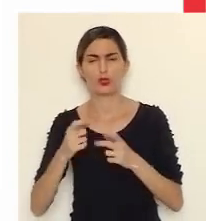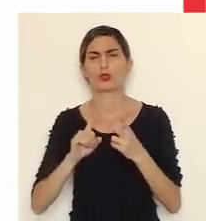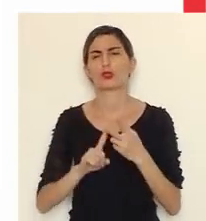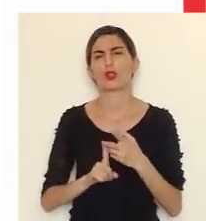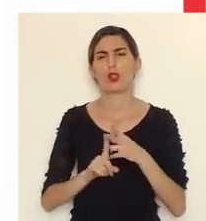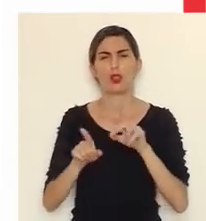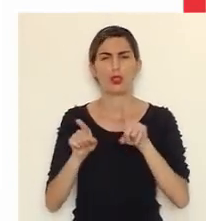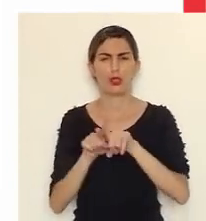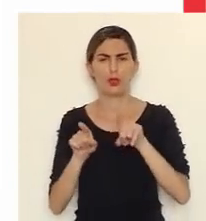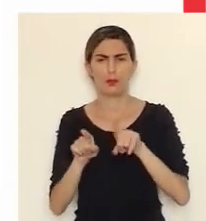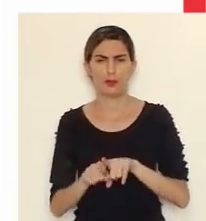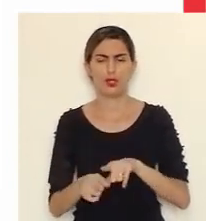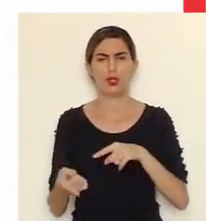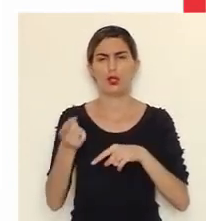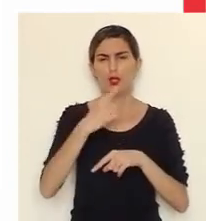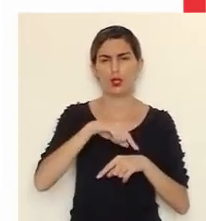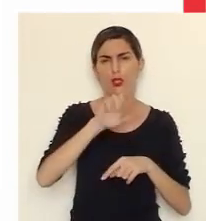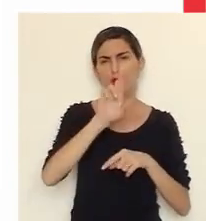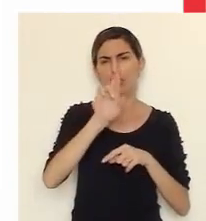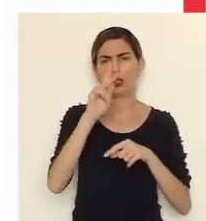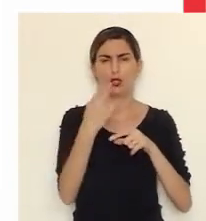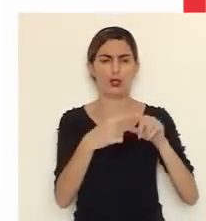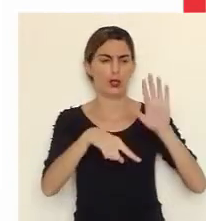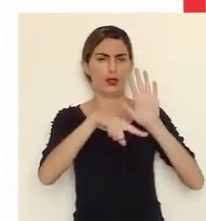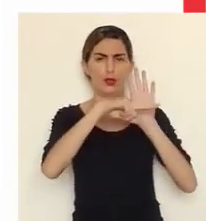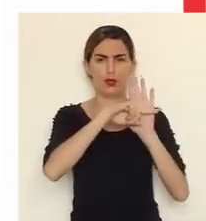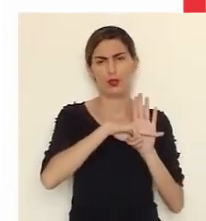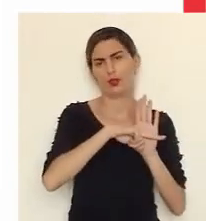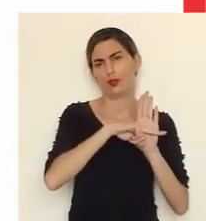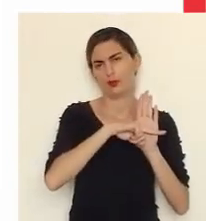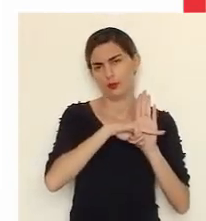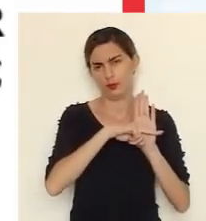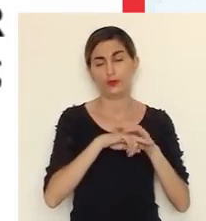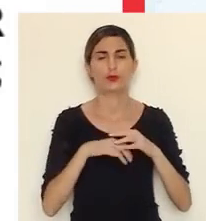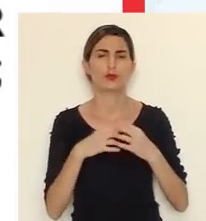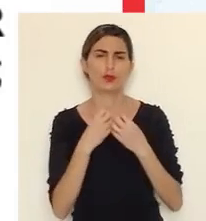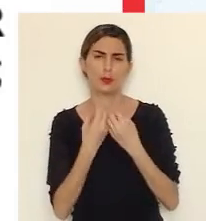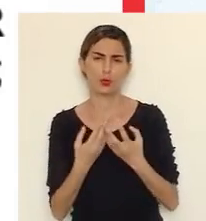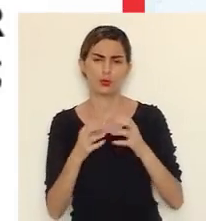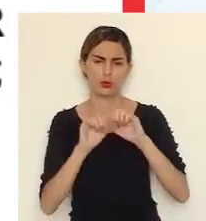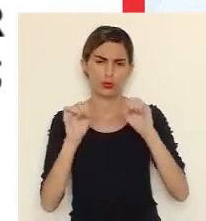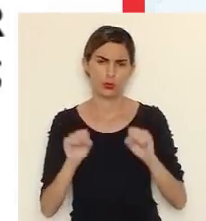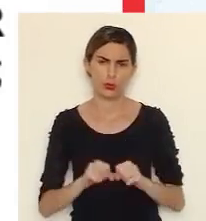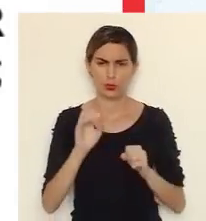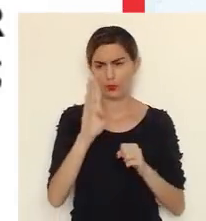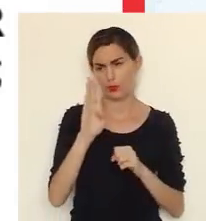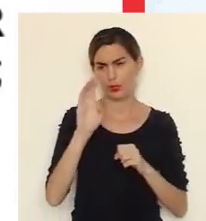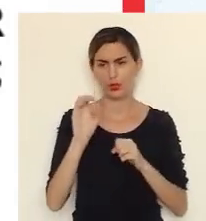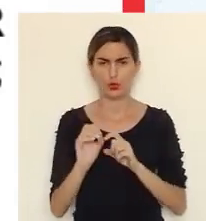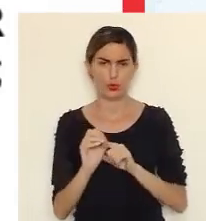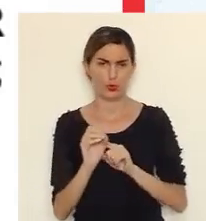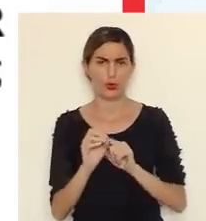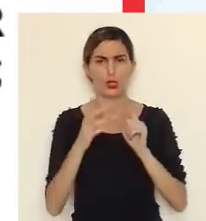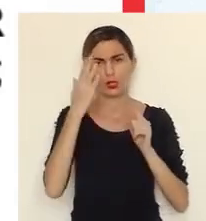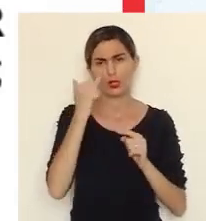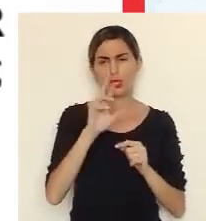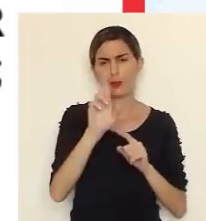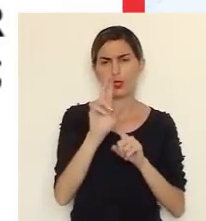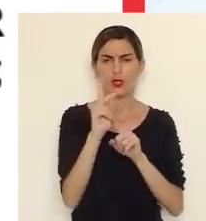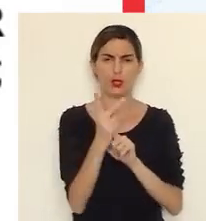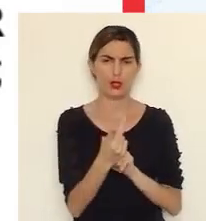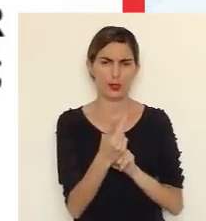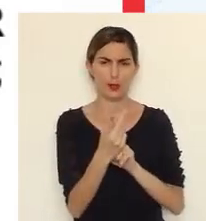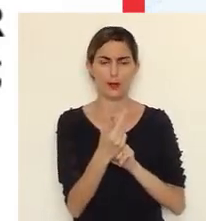suas hemácias, e foram denominados de RH negativo. Bom, no sistema BO, sabemos que o